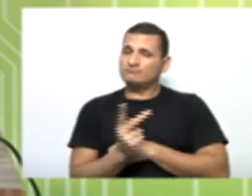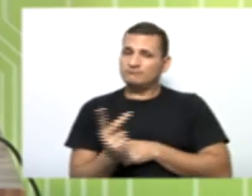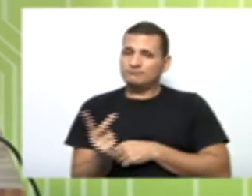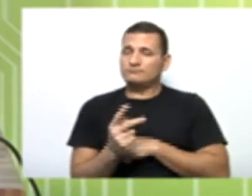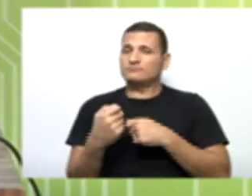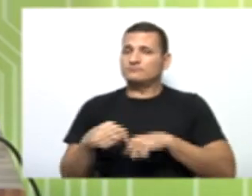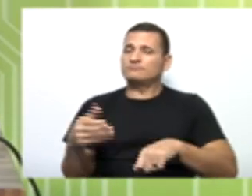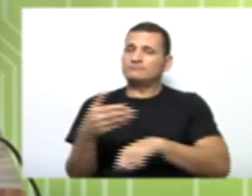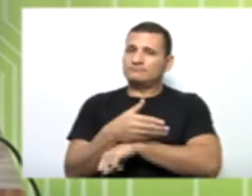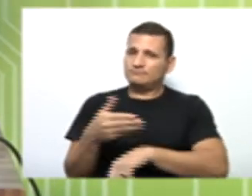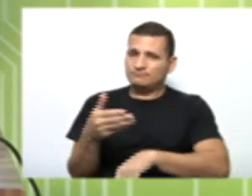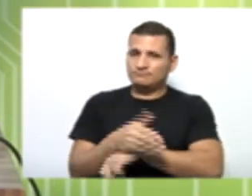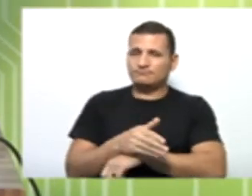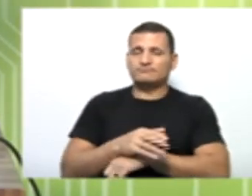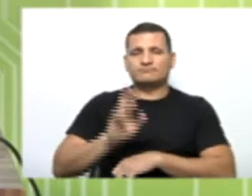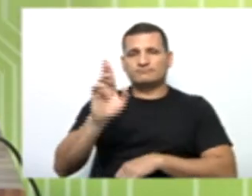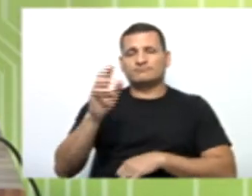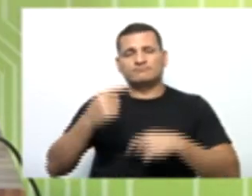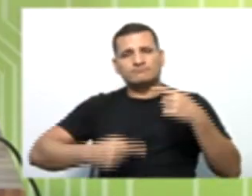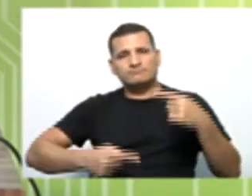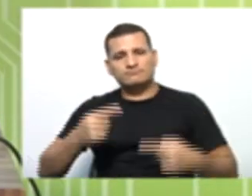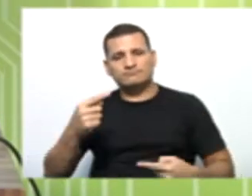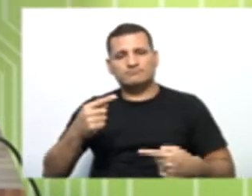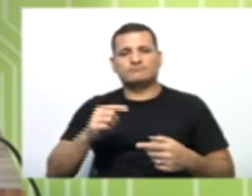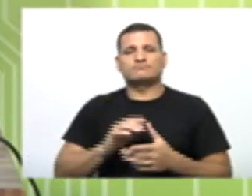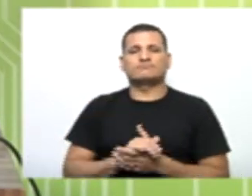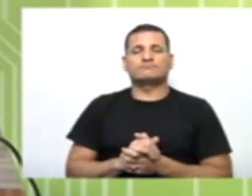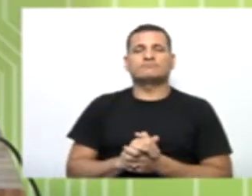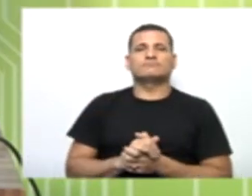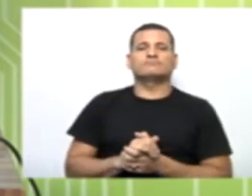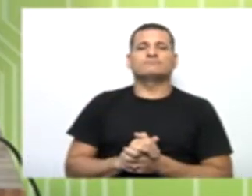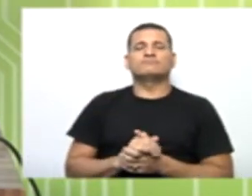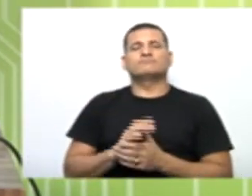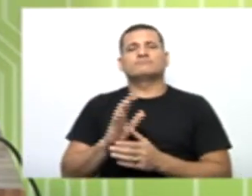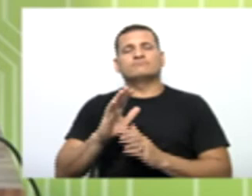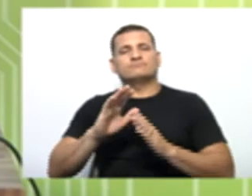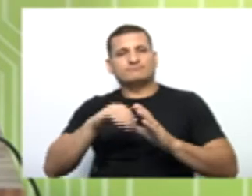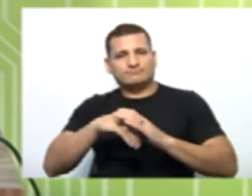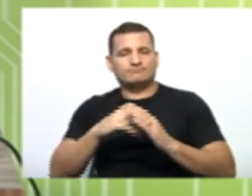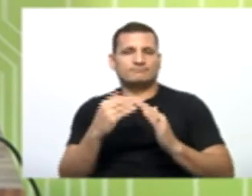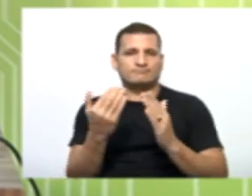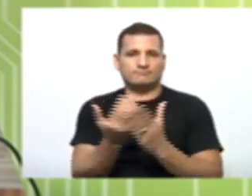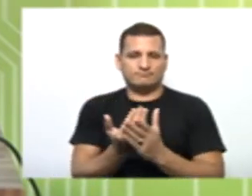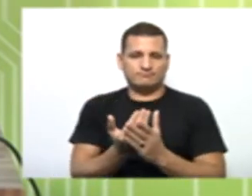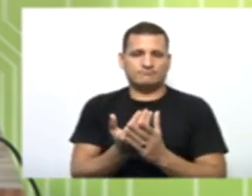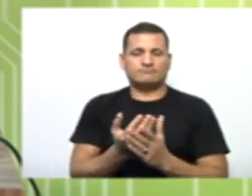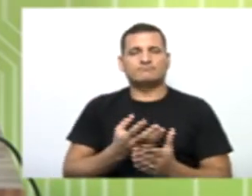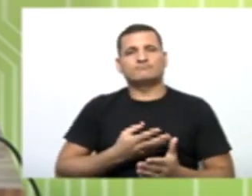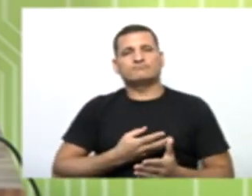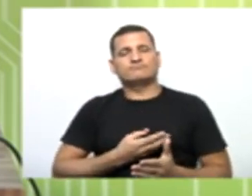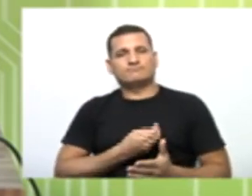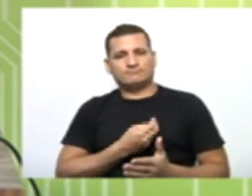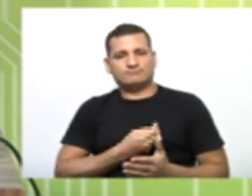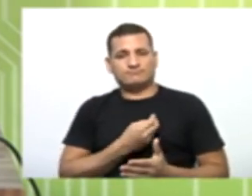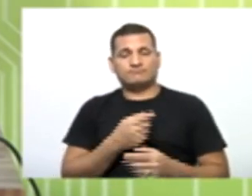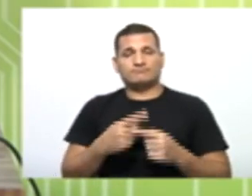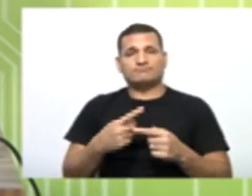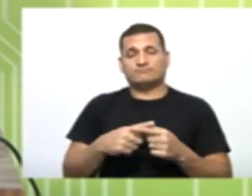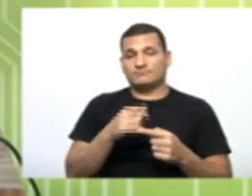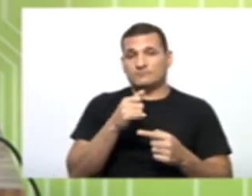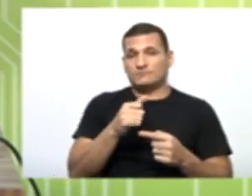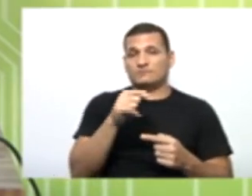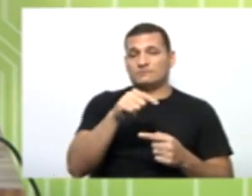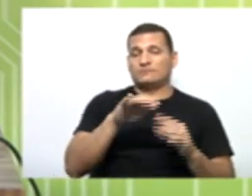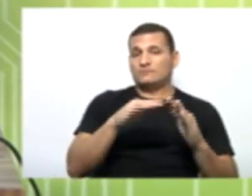participar das decisões políticas que envolvem a escola, né, que envolve a vida, porque se uma decisão da